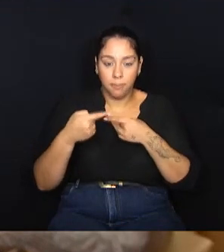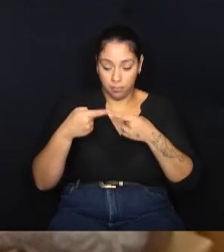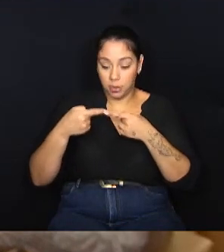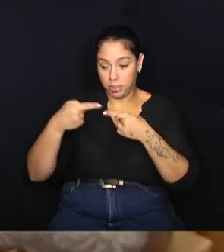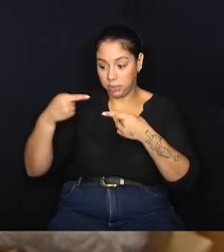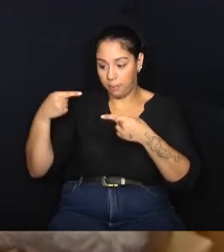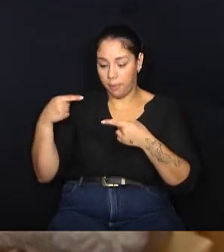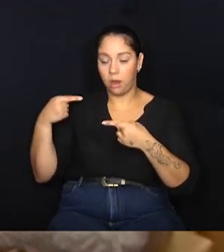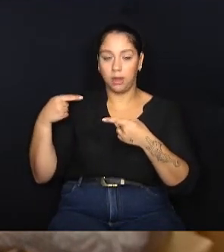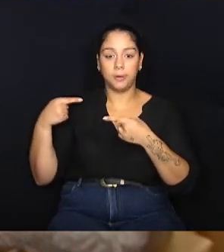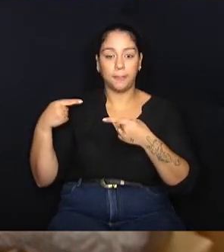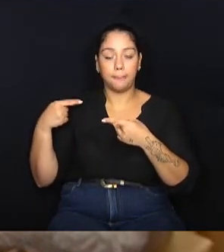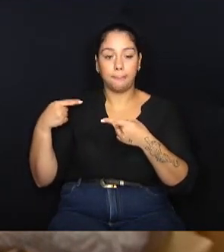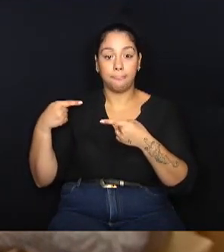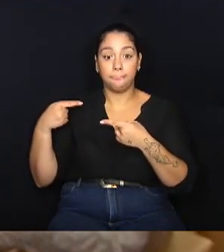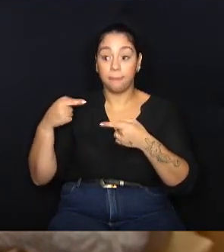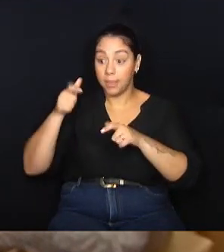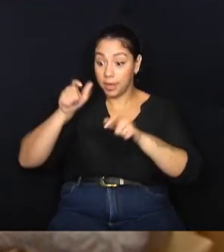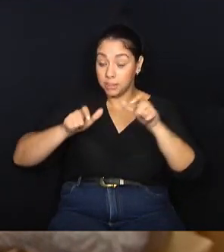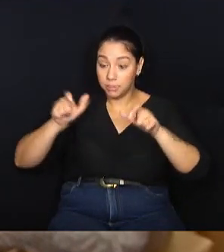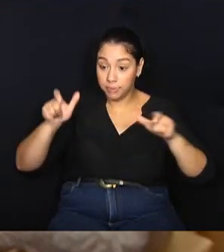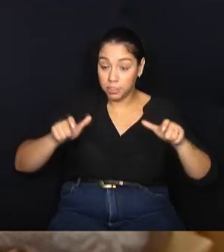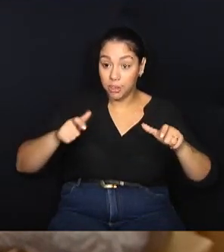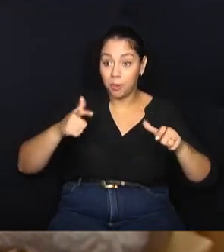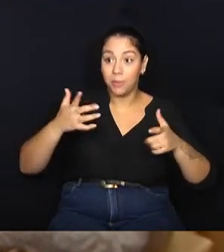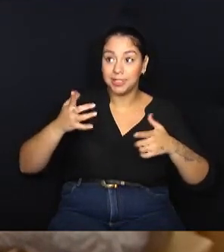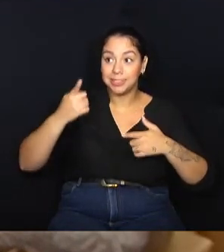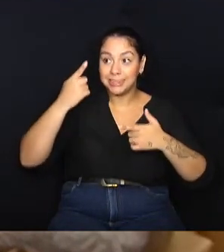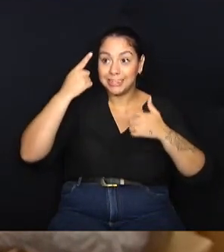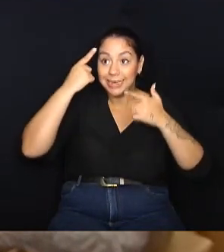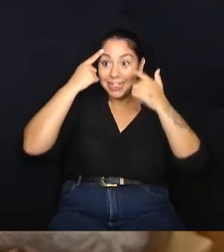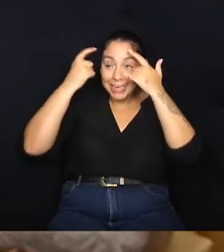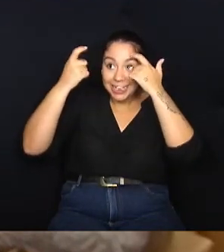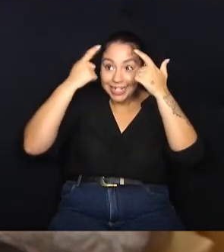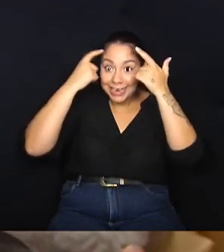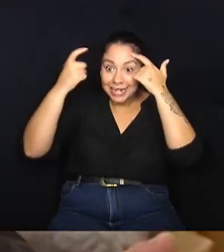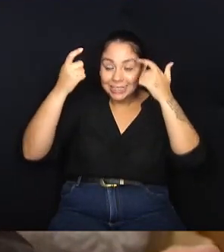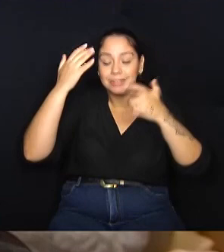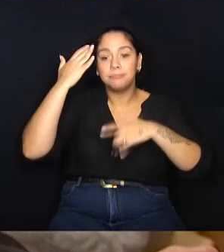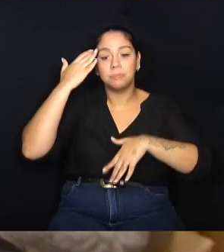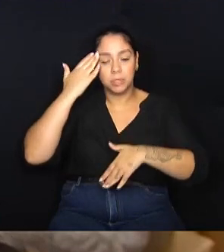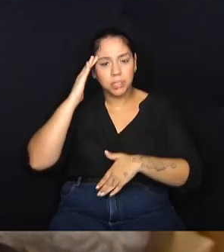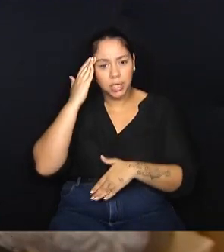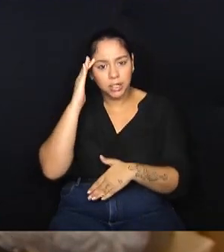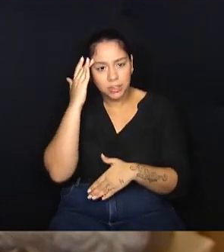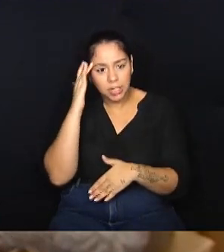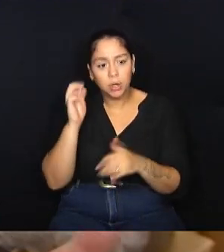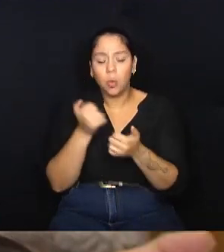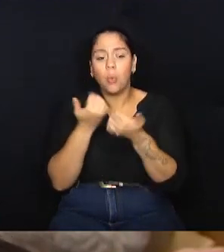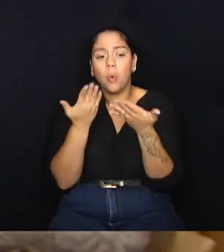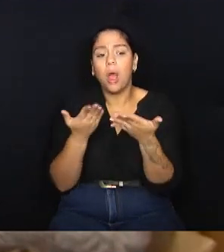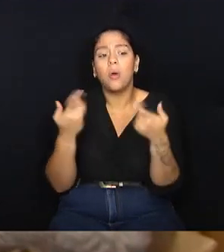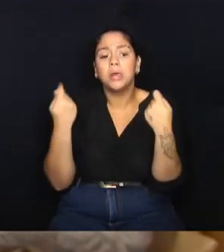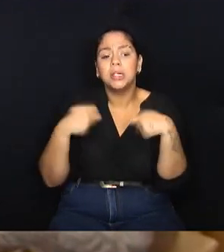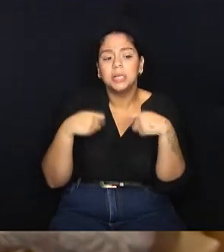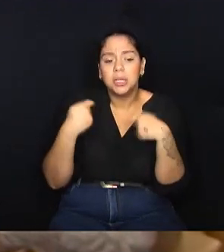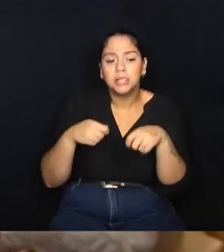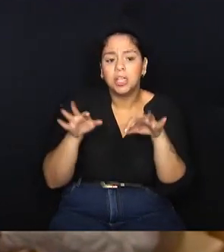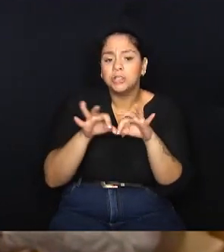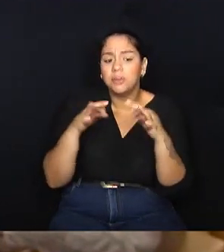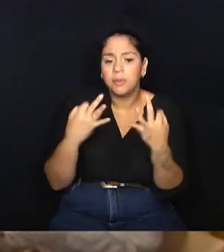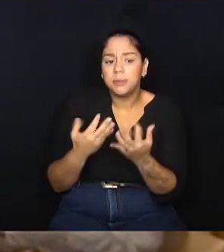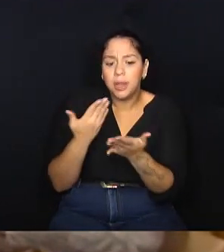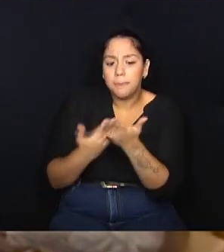as pessoas, não vou dizer criativas, mas compreendendo qual possa ser a necessidade de uma família que perdeu